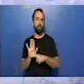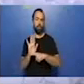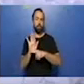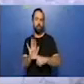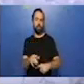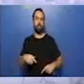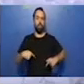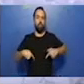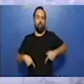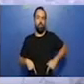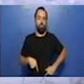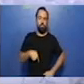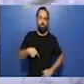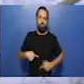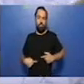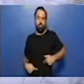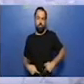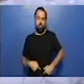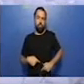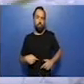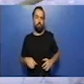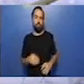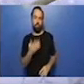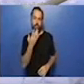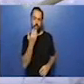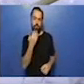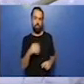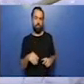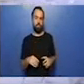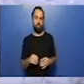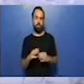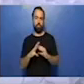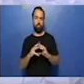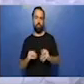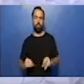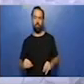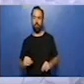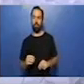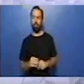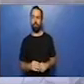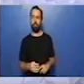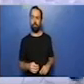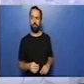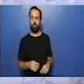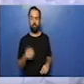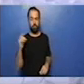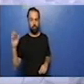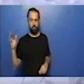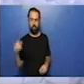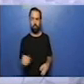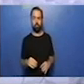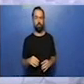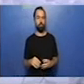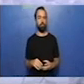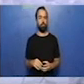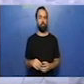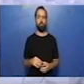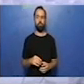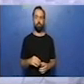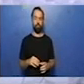bactéria. Amebas comem bactérias, dentre outros compostos, né? Então, aqui, ela está